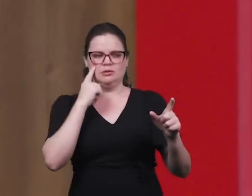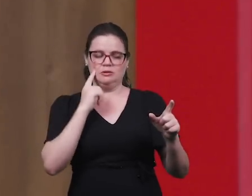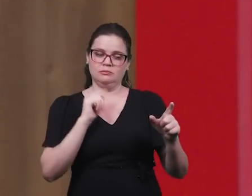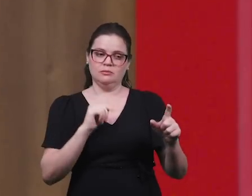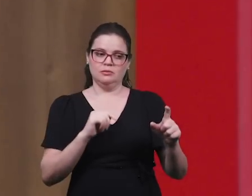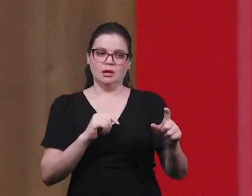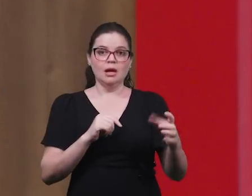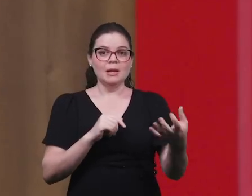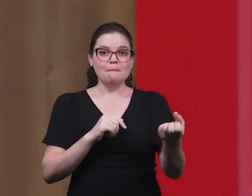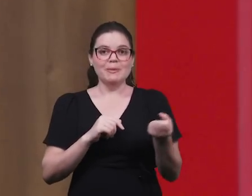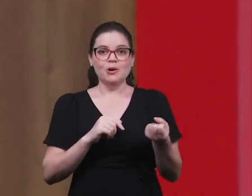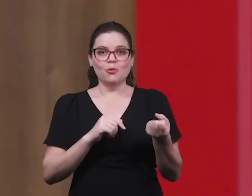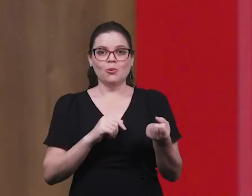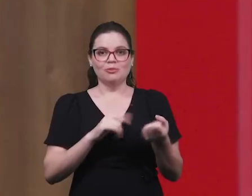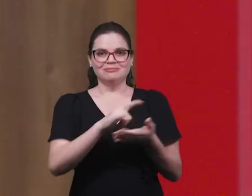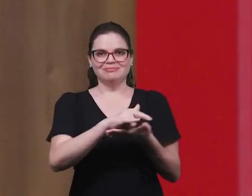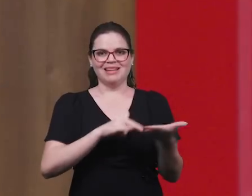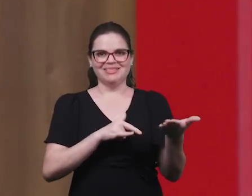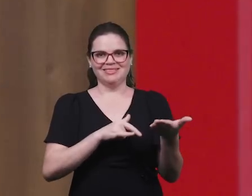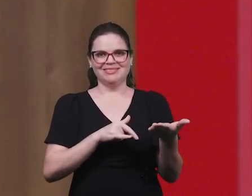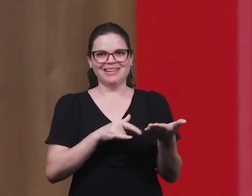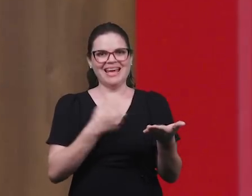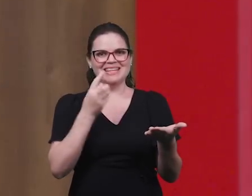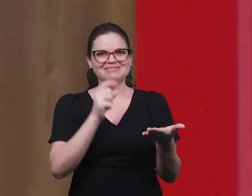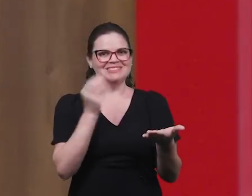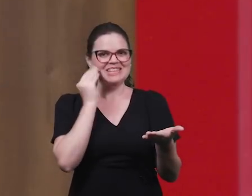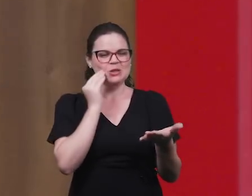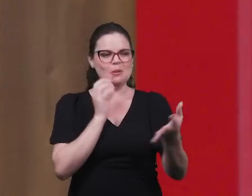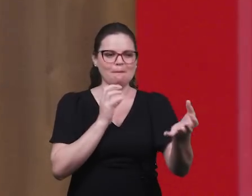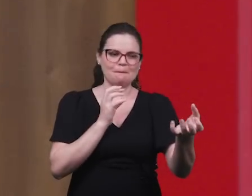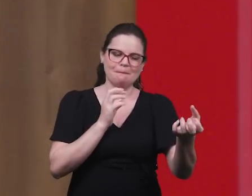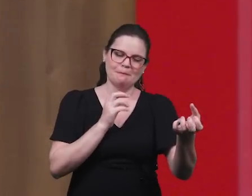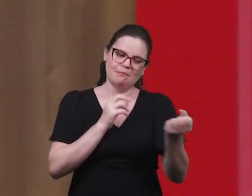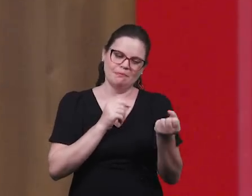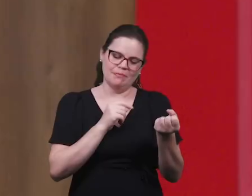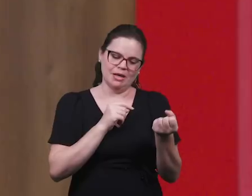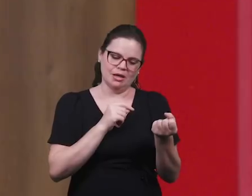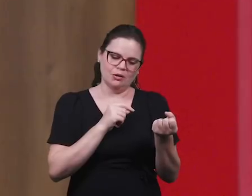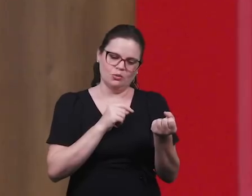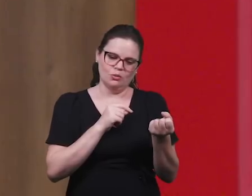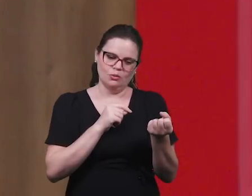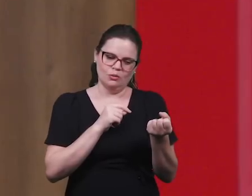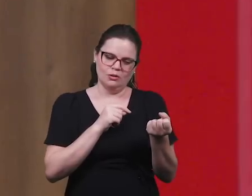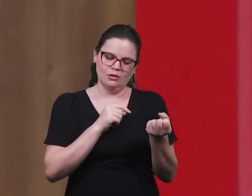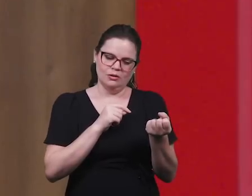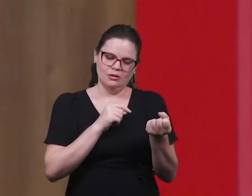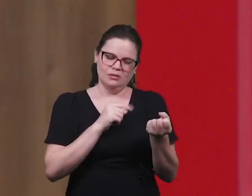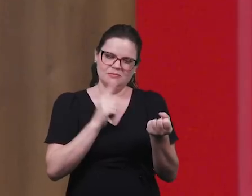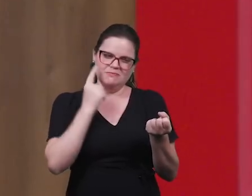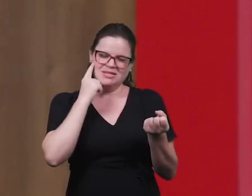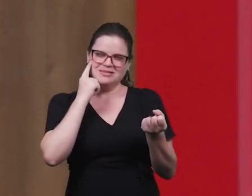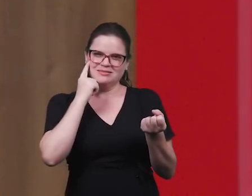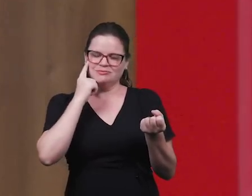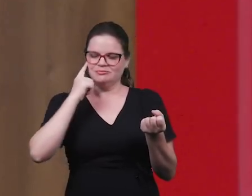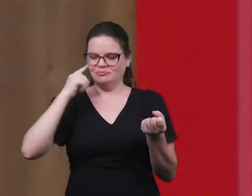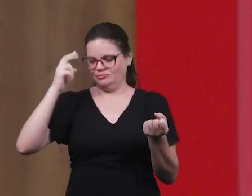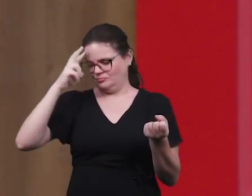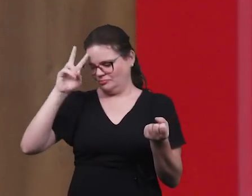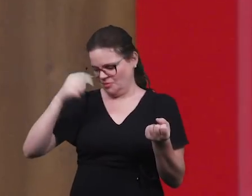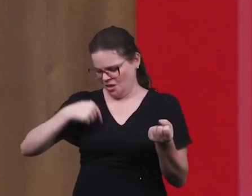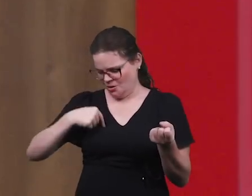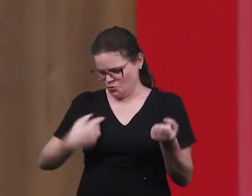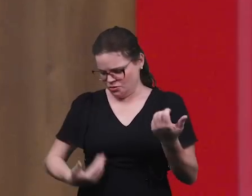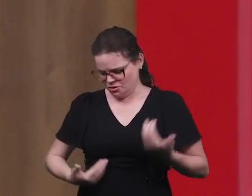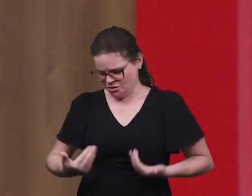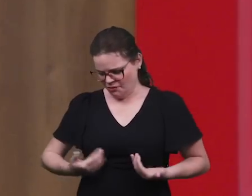ele conta que ele até tentou pegar o atestado médico, achou que seria importante, mas quando ele se lembra que ele era um servo de